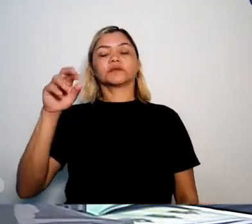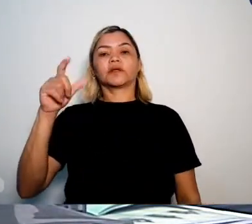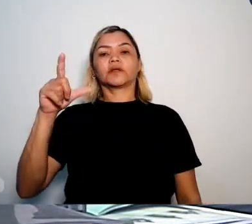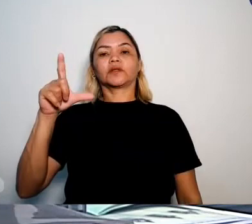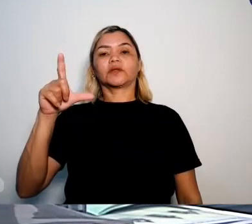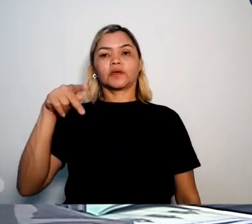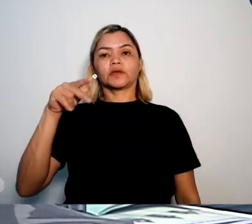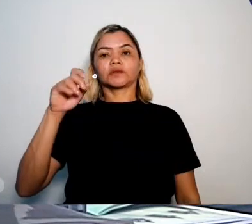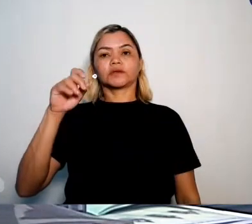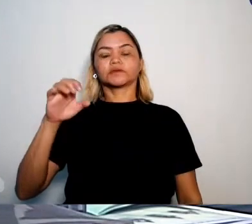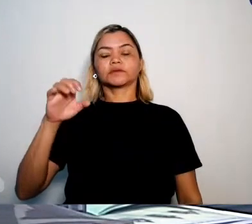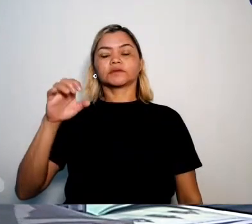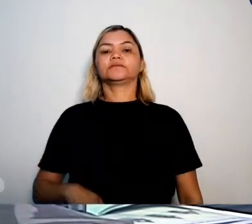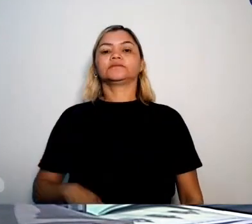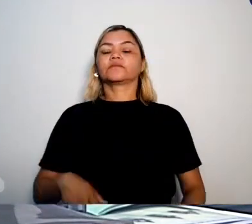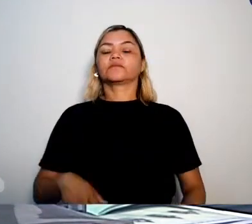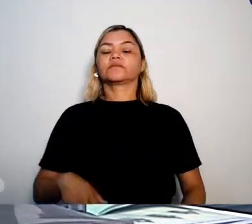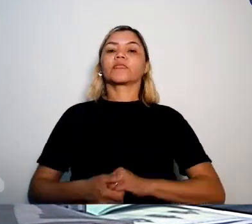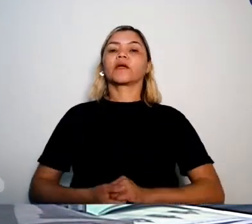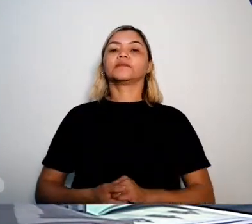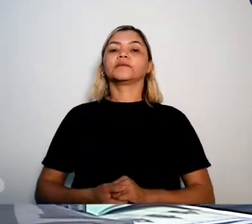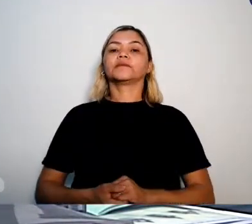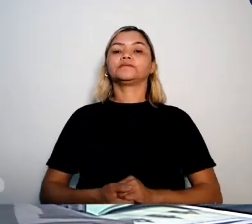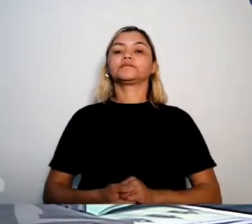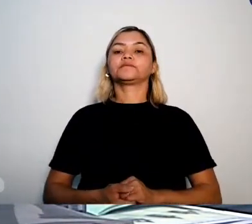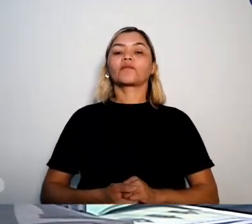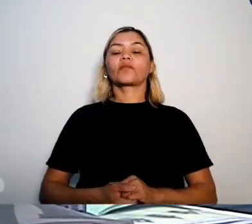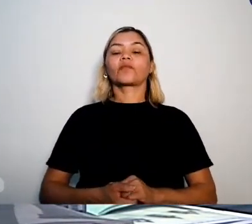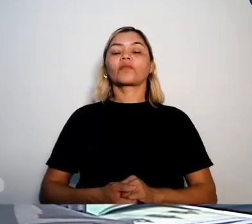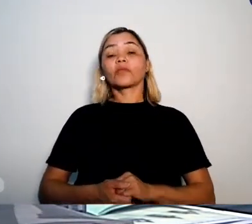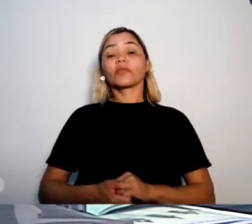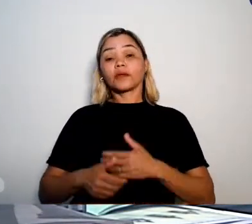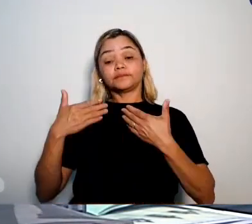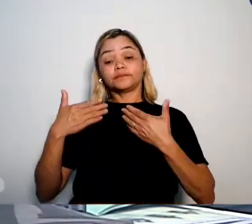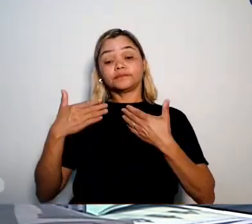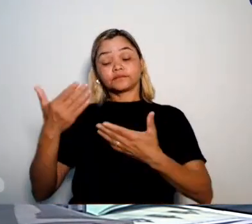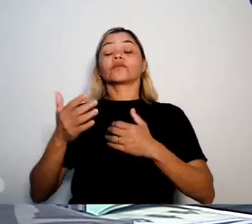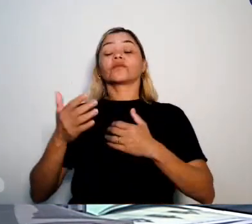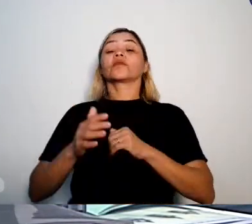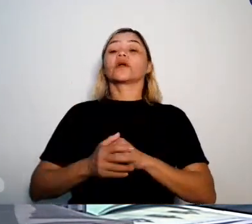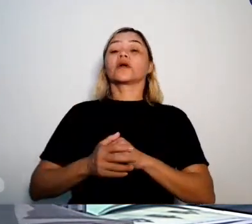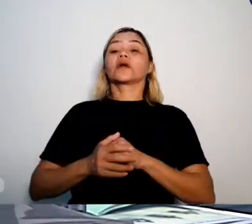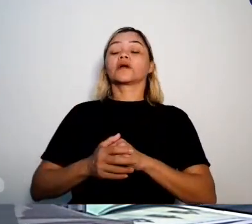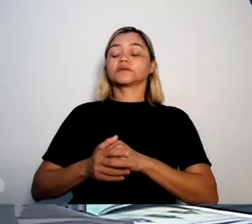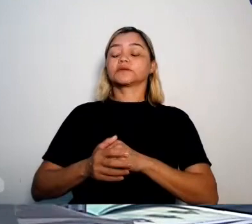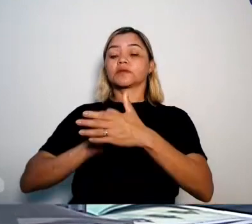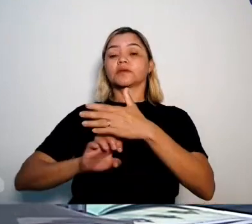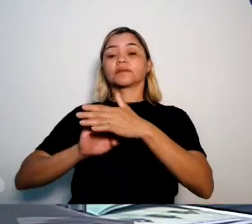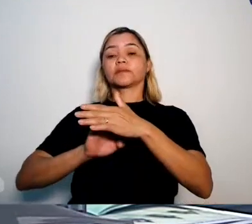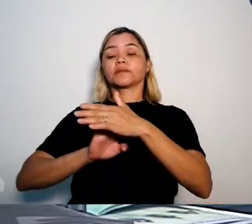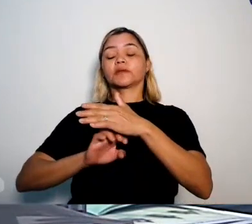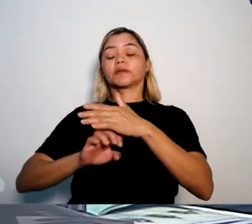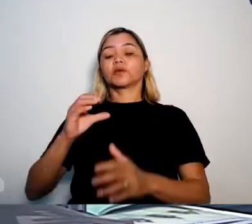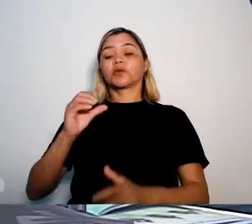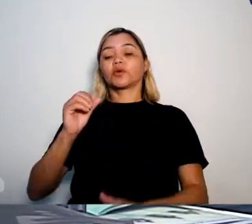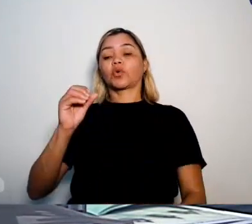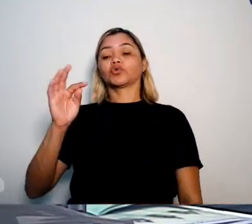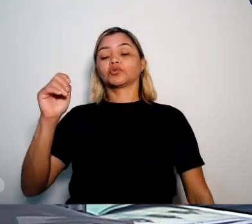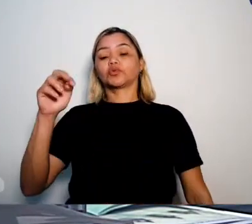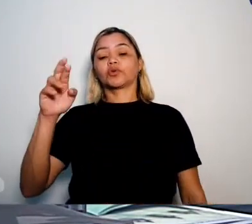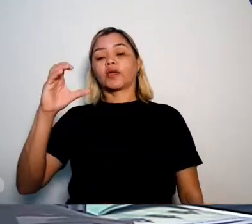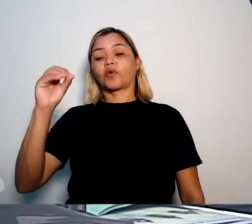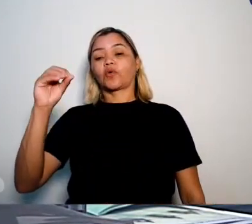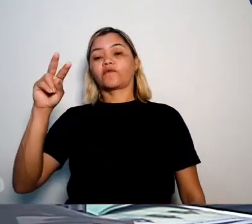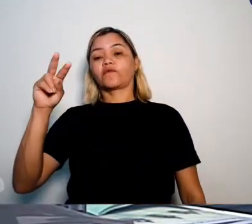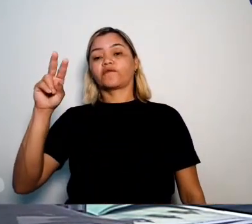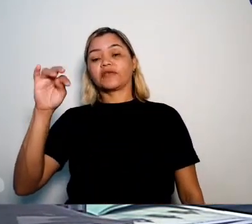Congratulações para as empresas Construtora Ecovita, Transportadora Fênix,